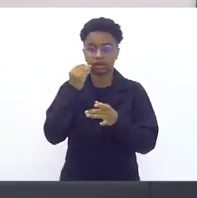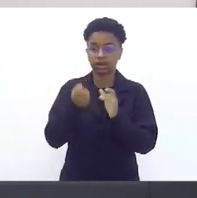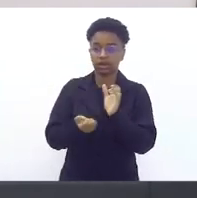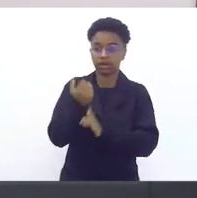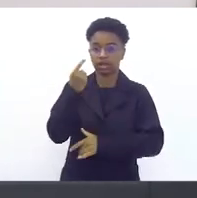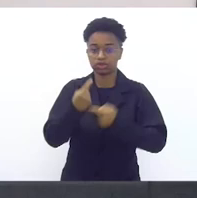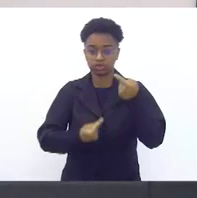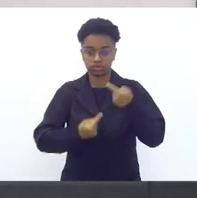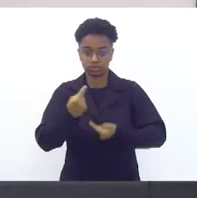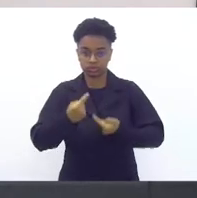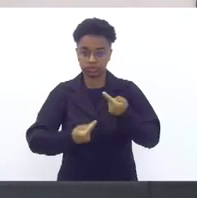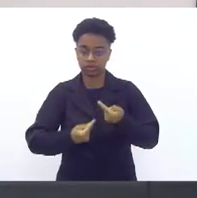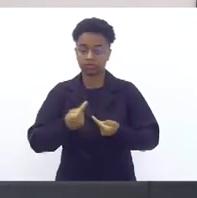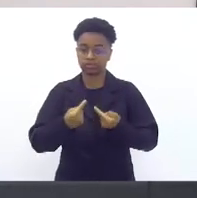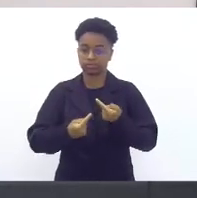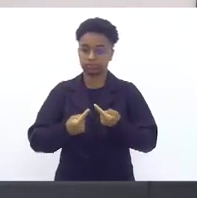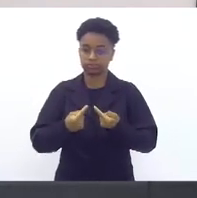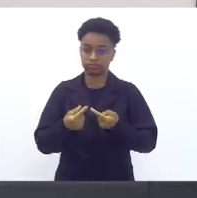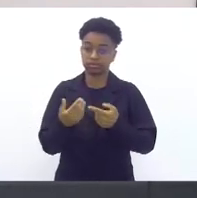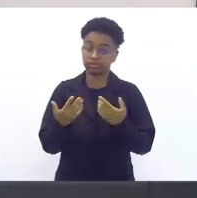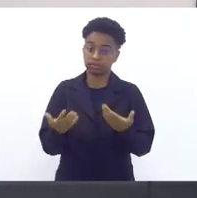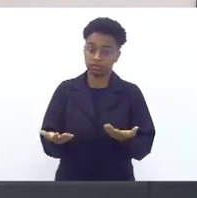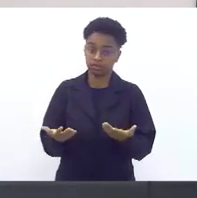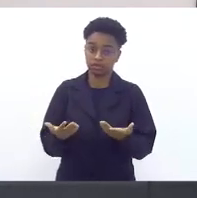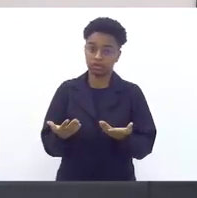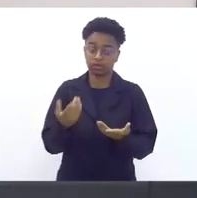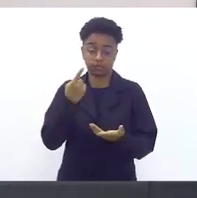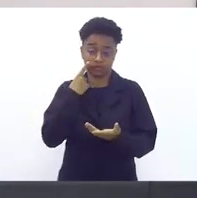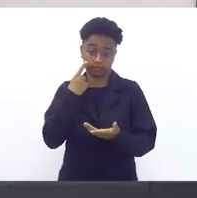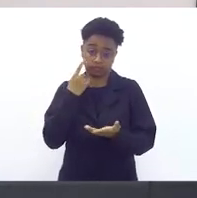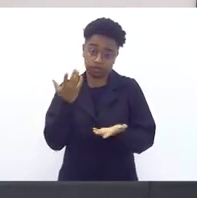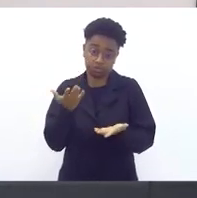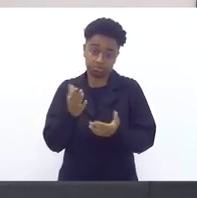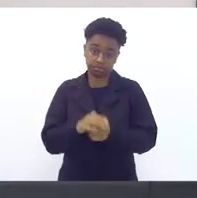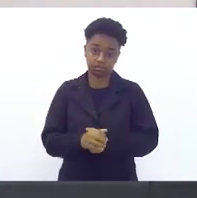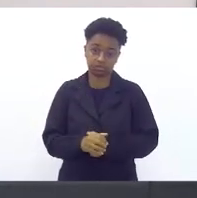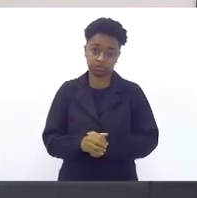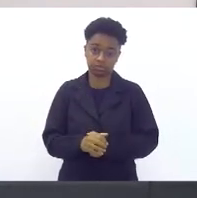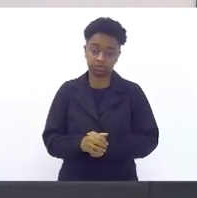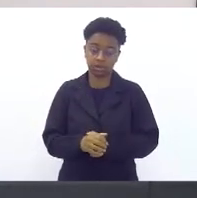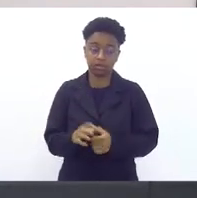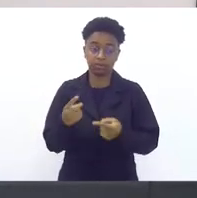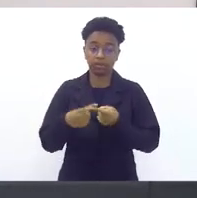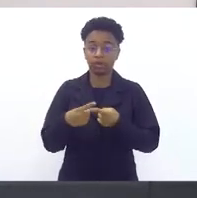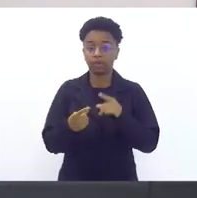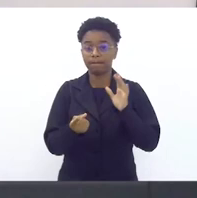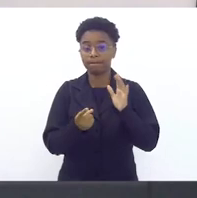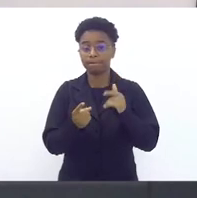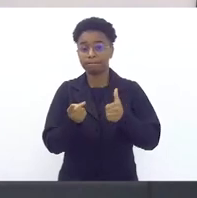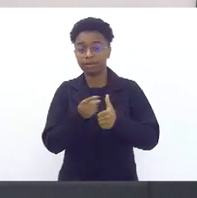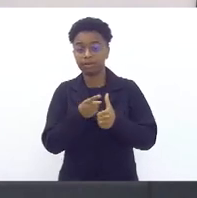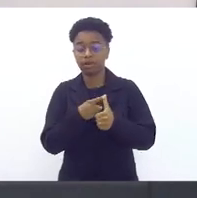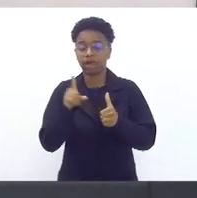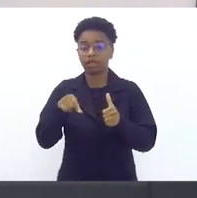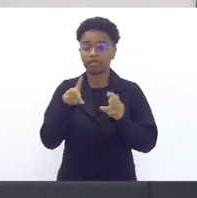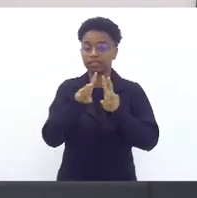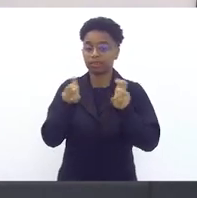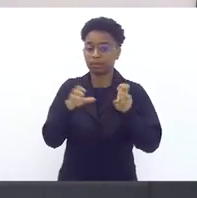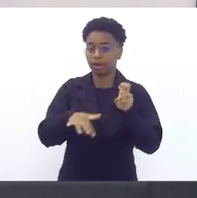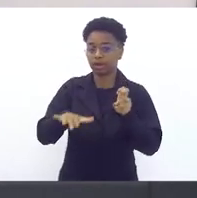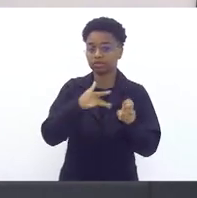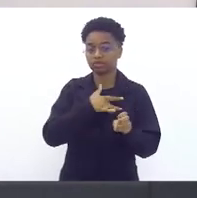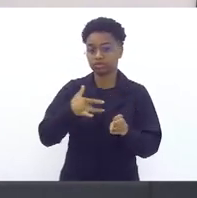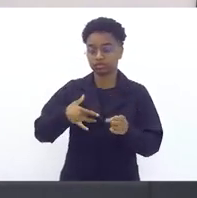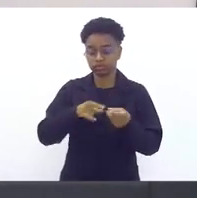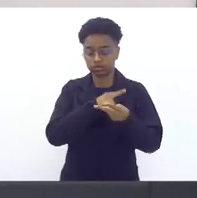debate para a mesa, né? Então, vê isso. Então, acho que o primeiro ponto é a questão dos 8 servidores da saúde, o segundo